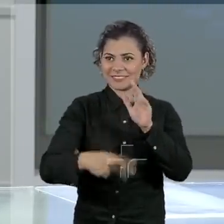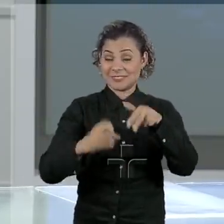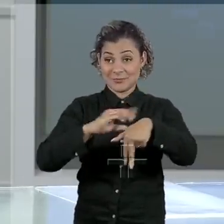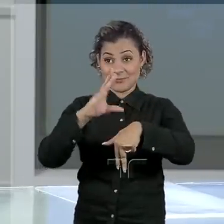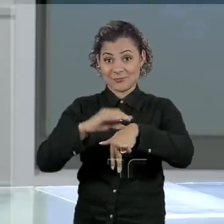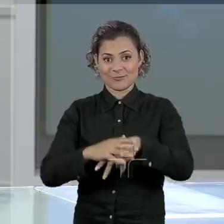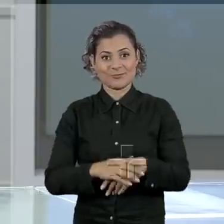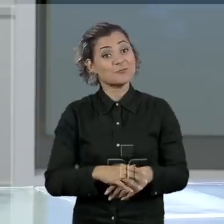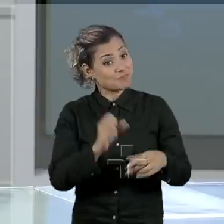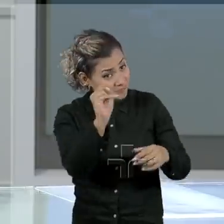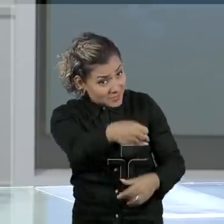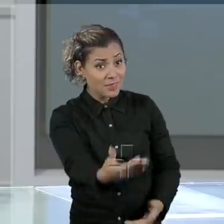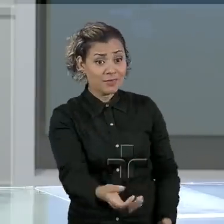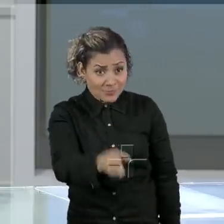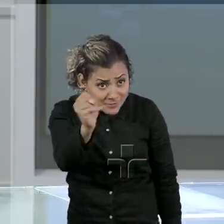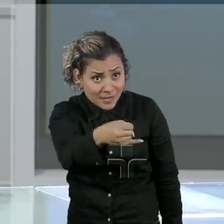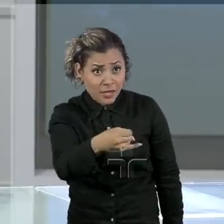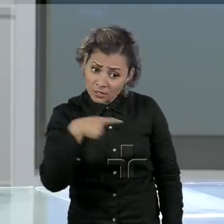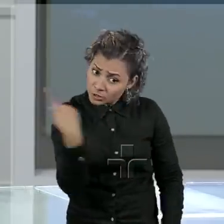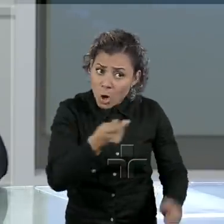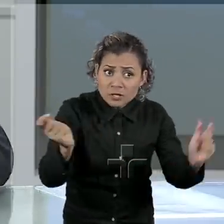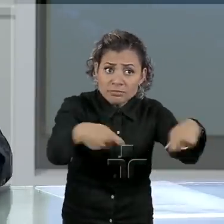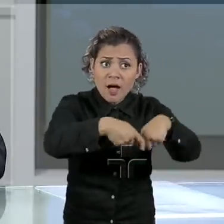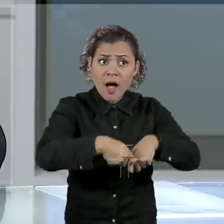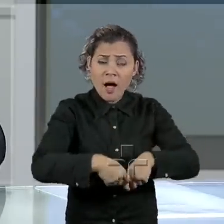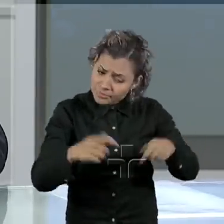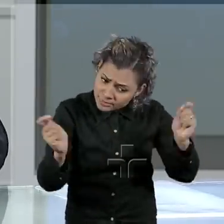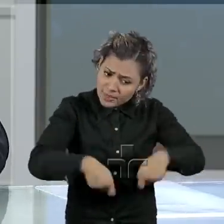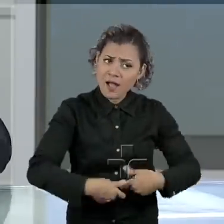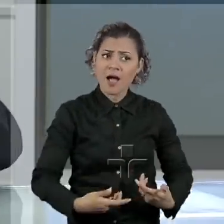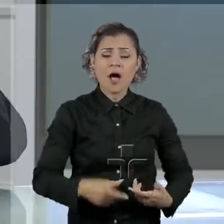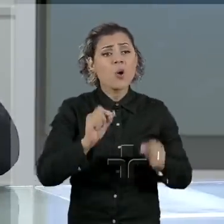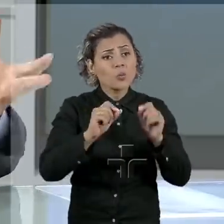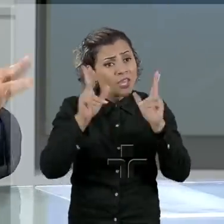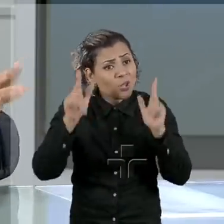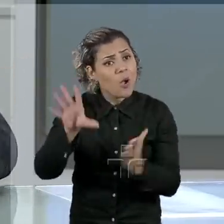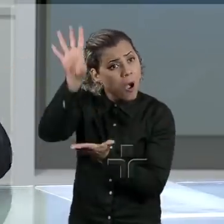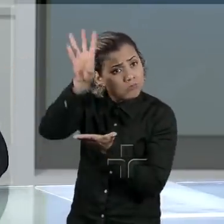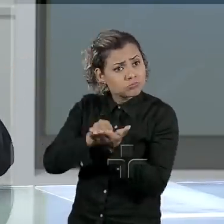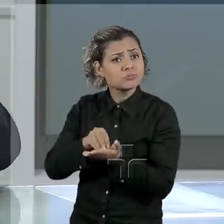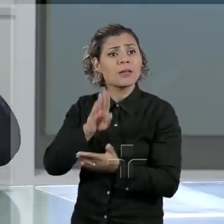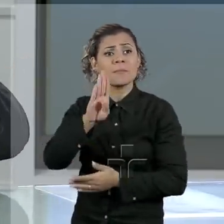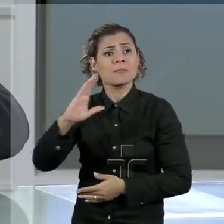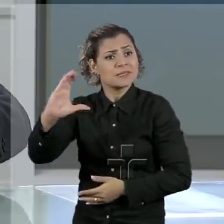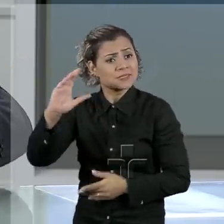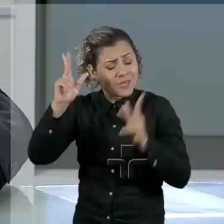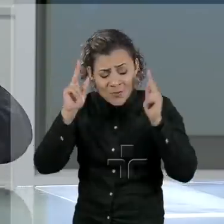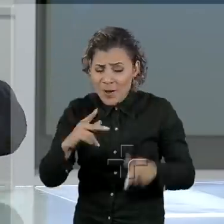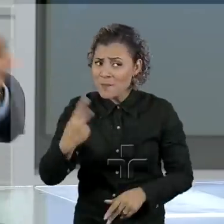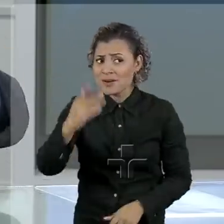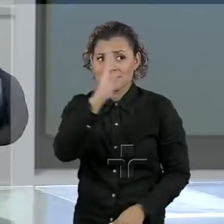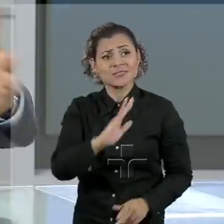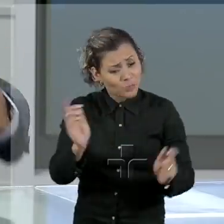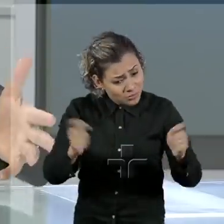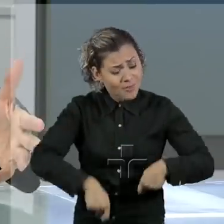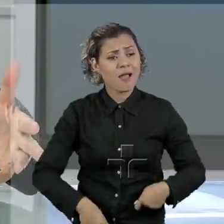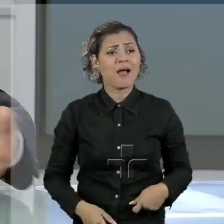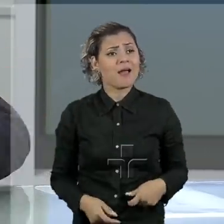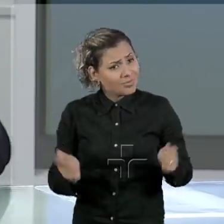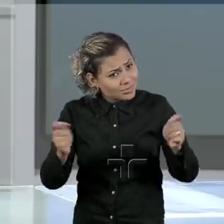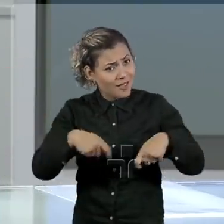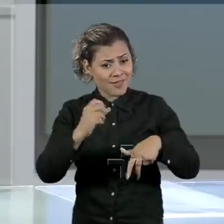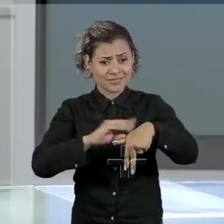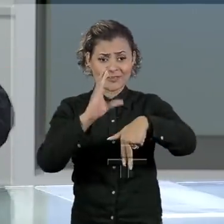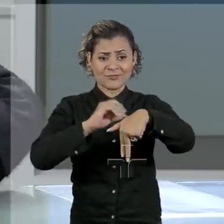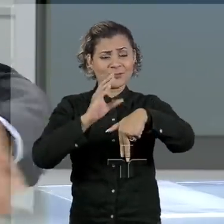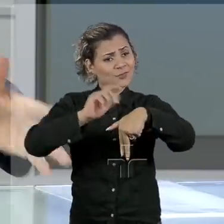não? E por que não? Temos todas as condições disso, de criar uma estrutura que possa, não obviamente, imaginar que possamos ser uma BBC, mas